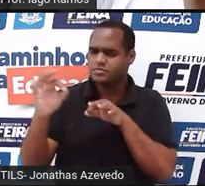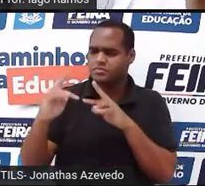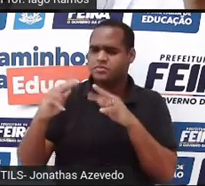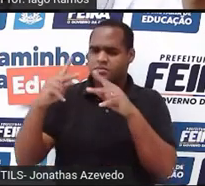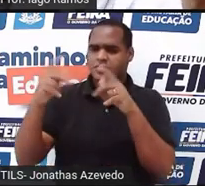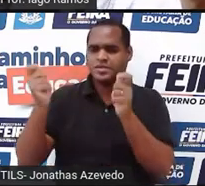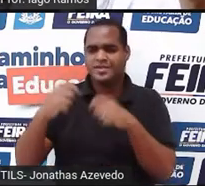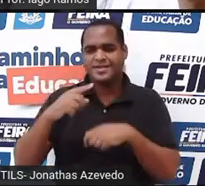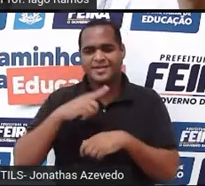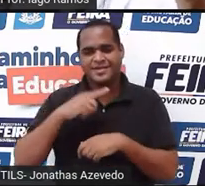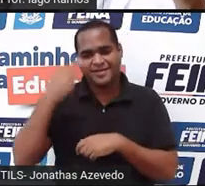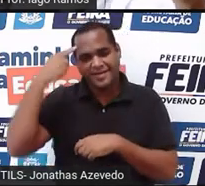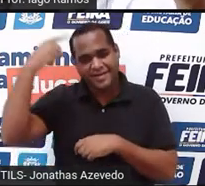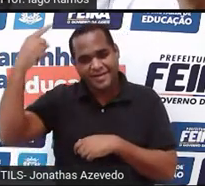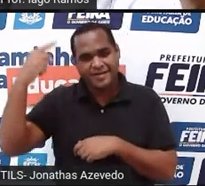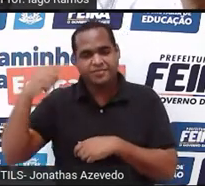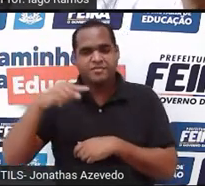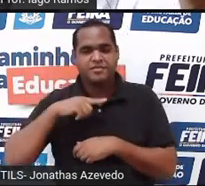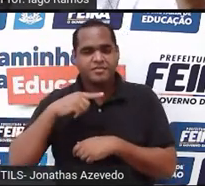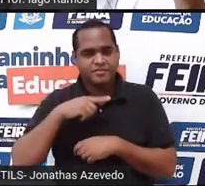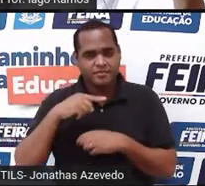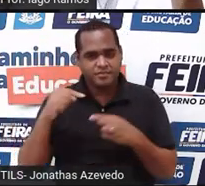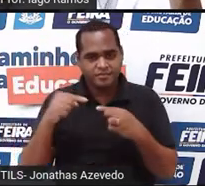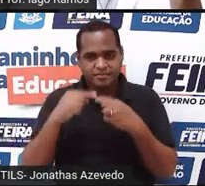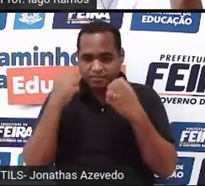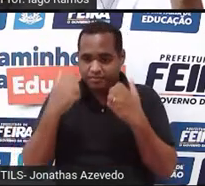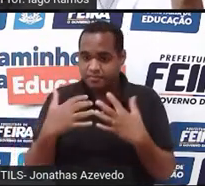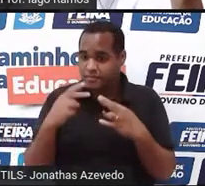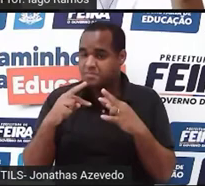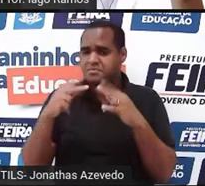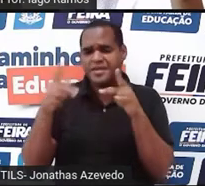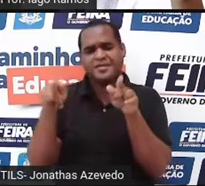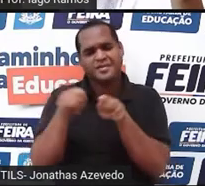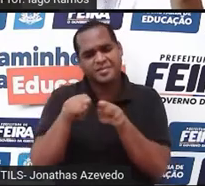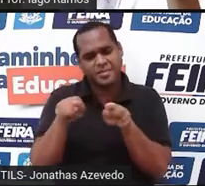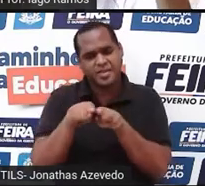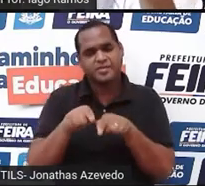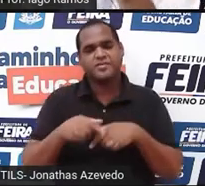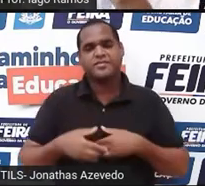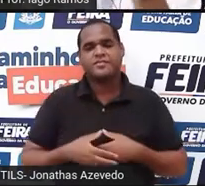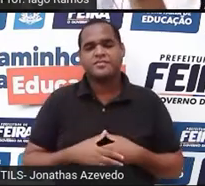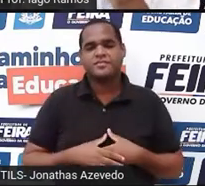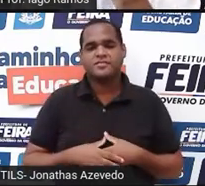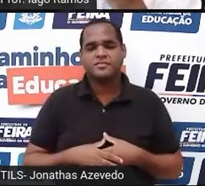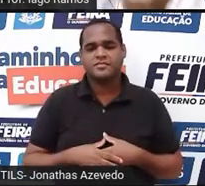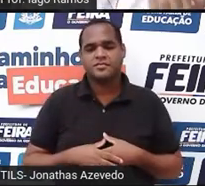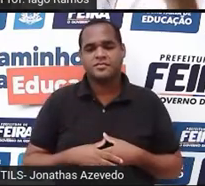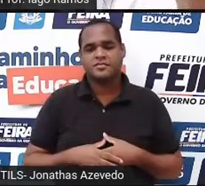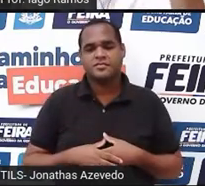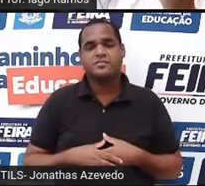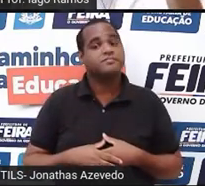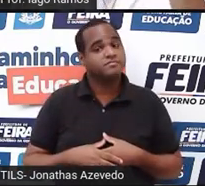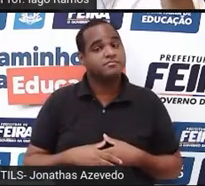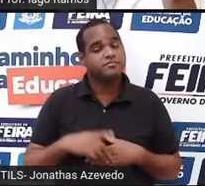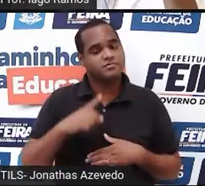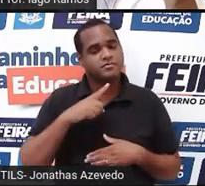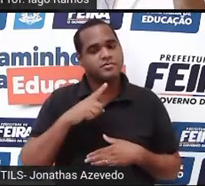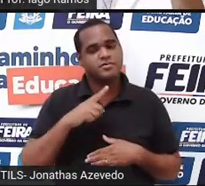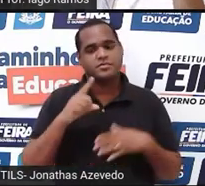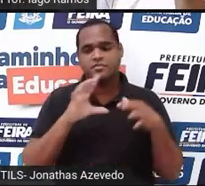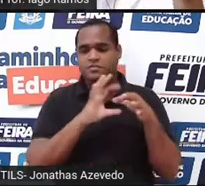a quantidade de combustível Aumenta também tá E essa relação das duas